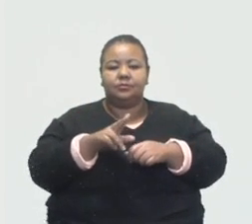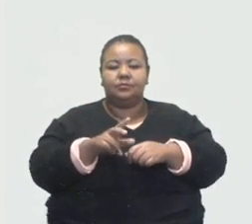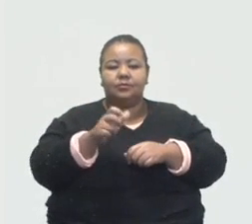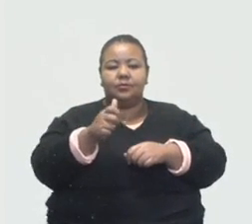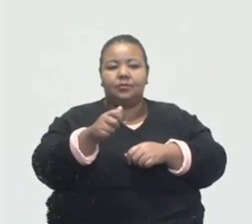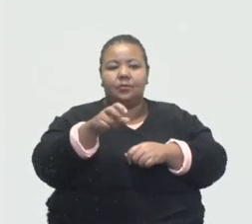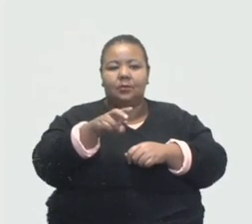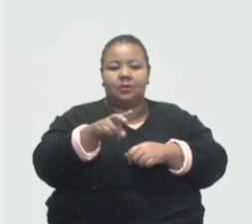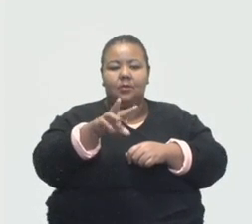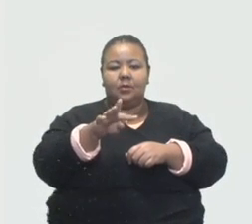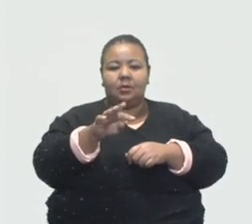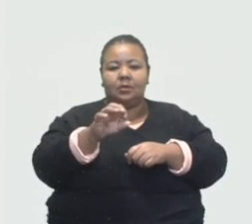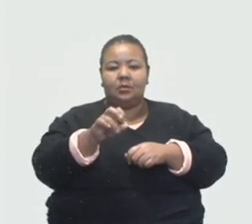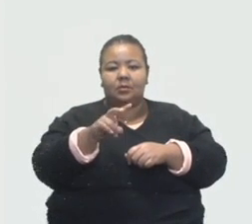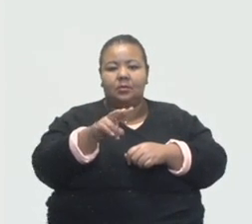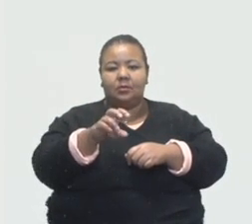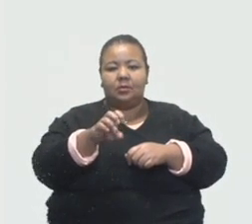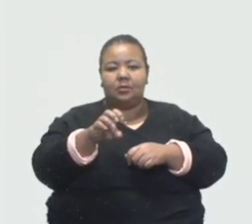autovetor